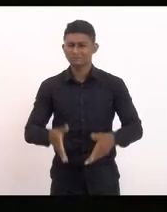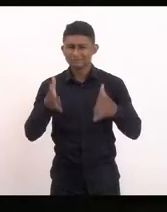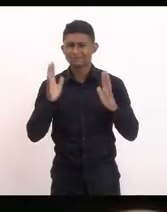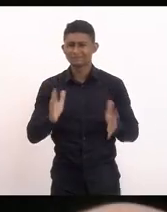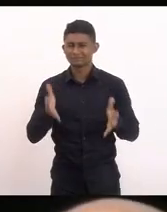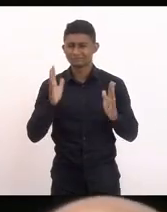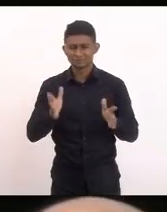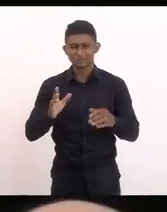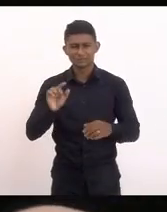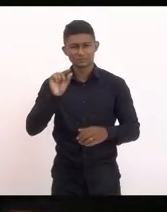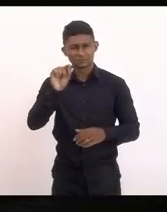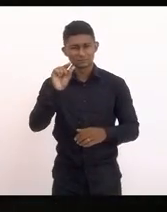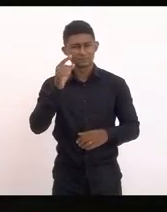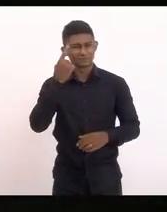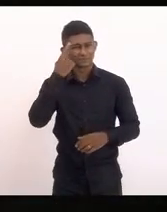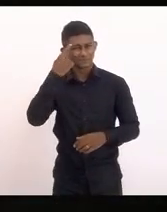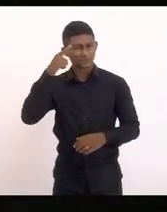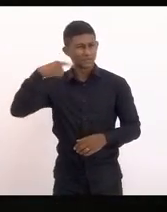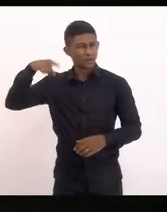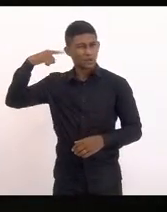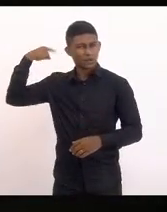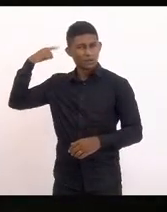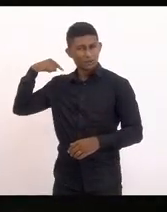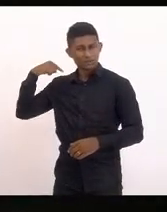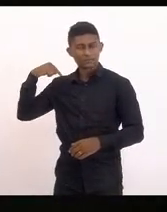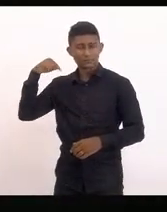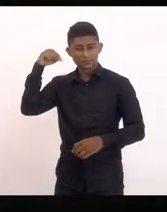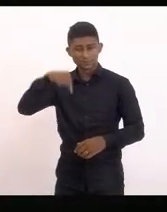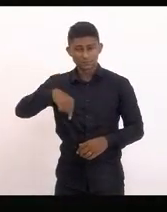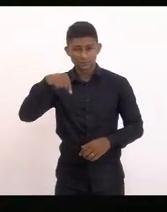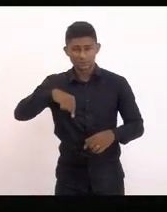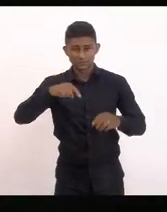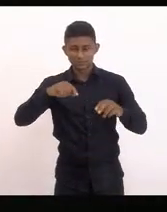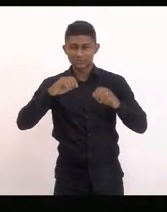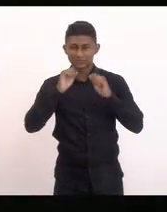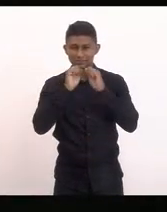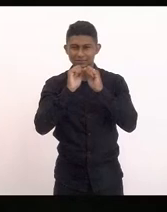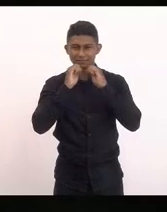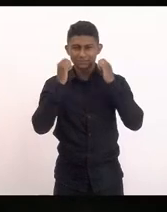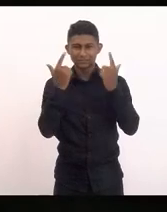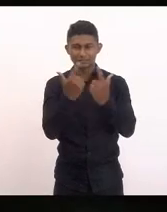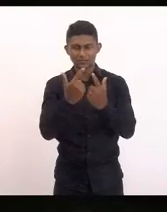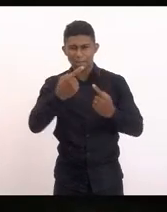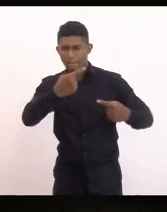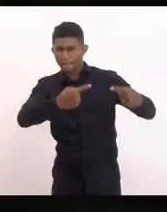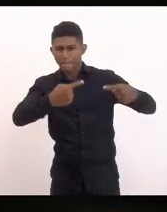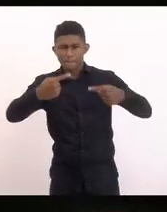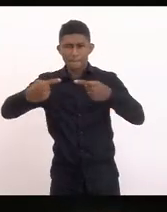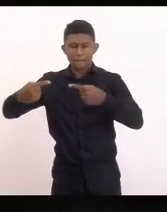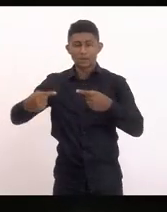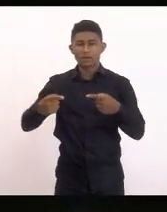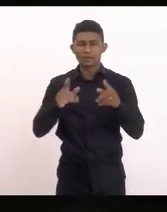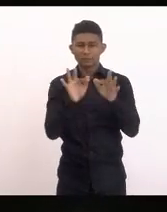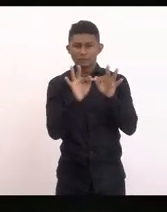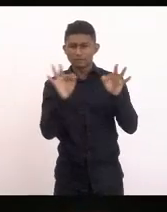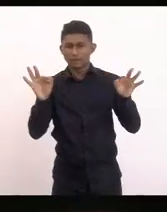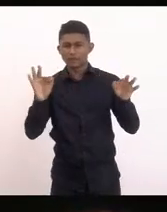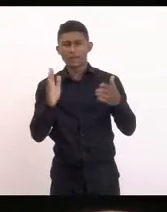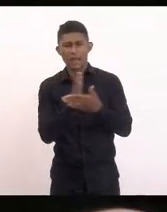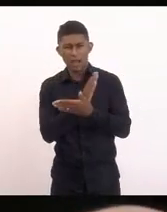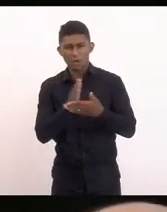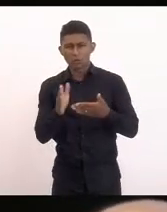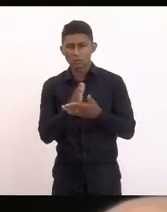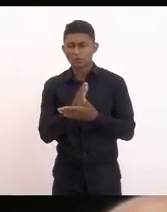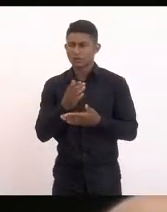o momento que se trouxe esse tema a plenário para debate, algumas frases foram recorrentes, dentre